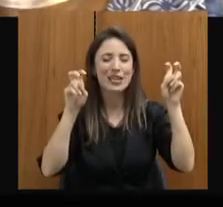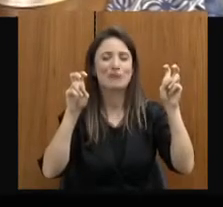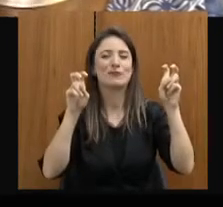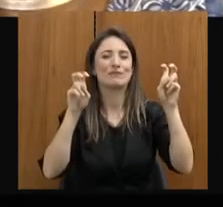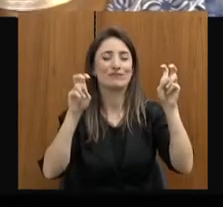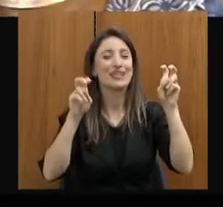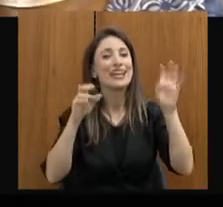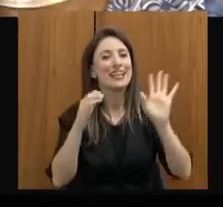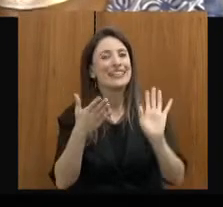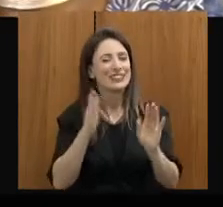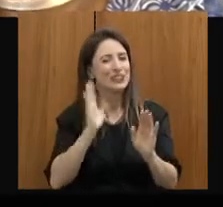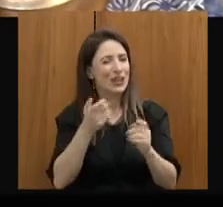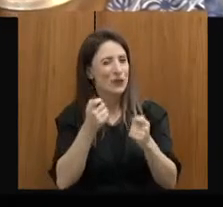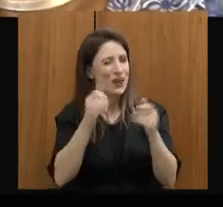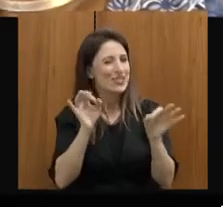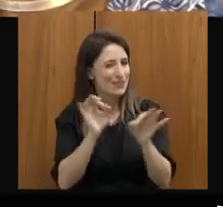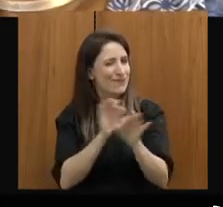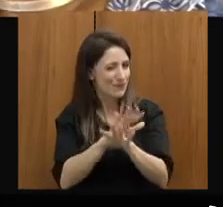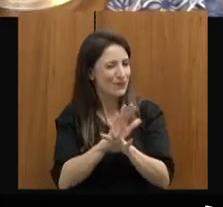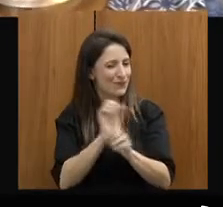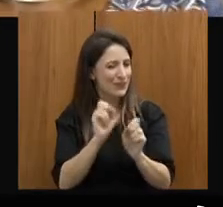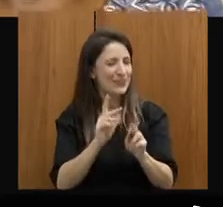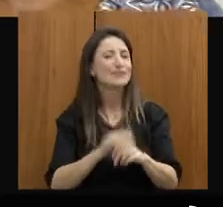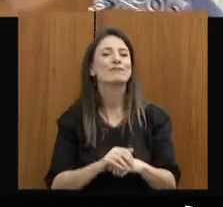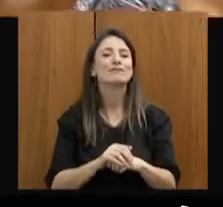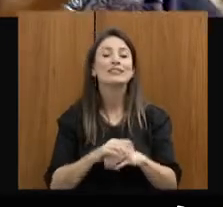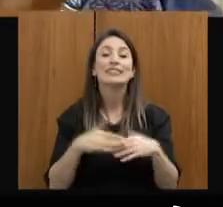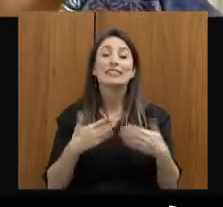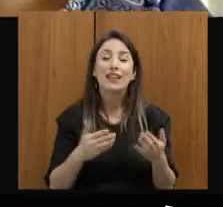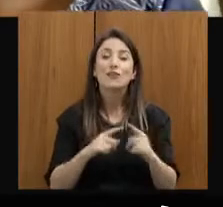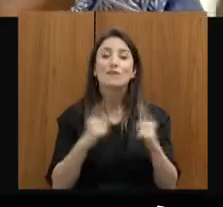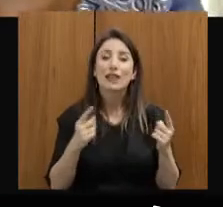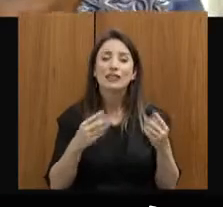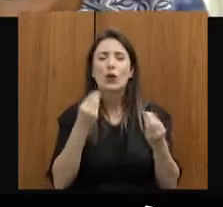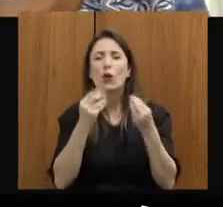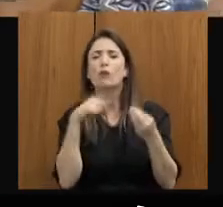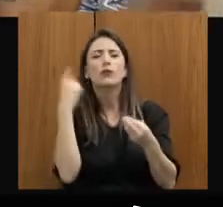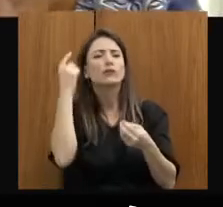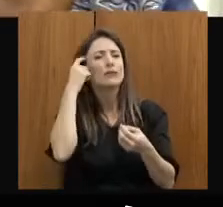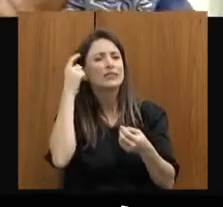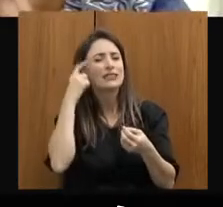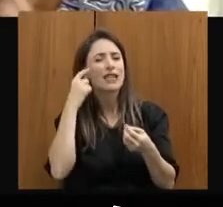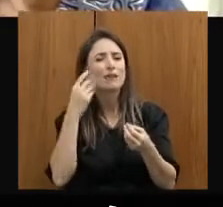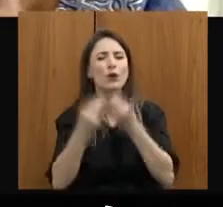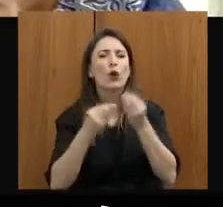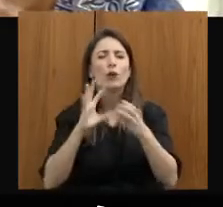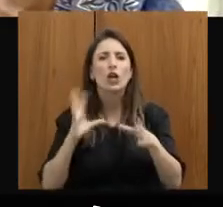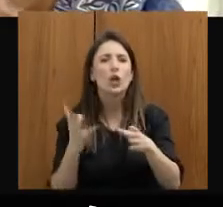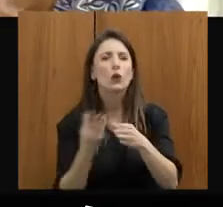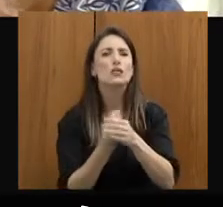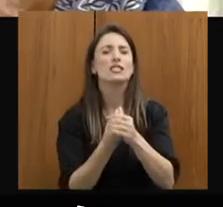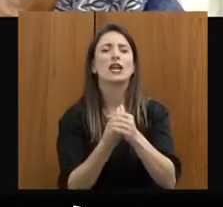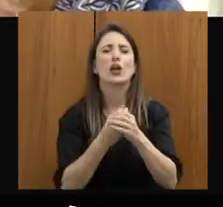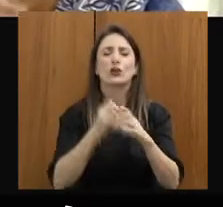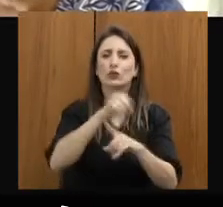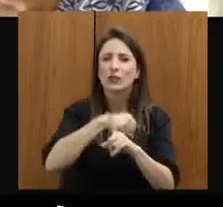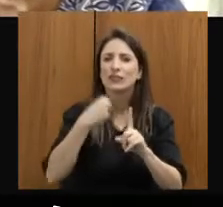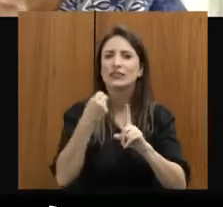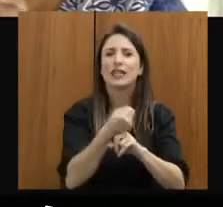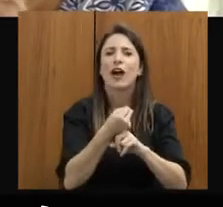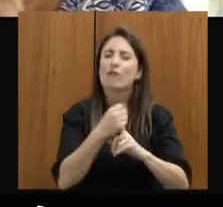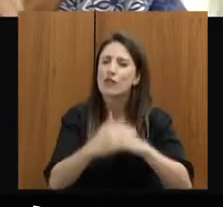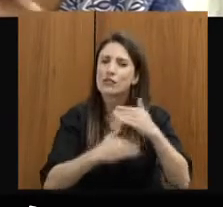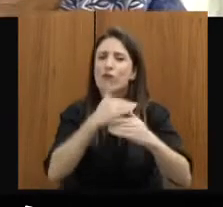pessoas aí para serem ouvidas também como é que a gente pensou esse texto da inclusão social e desenvolvimento sustentável tô